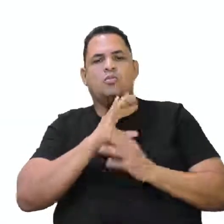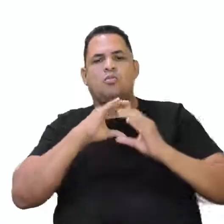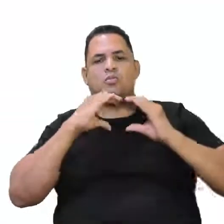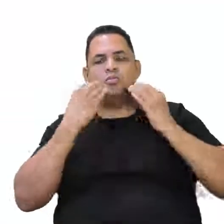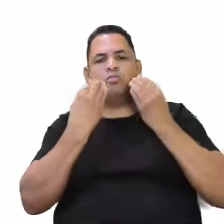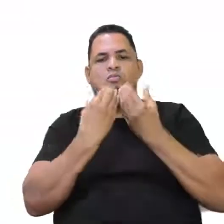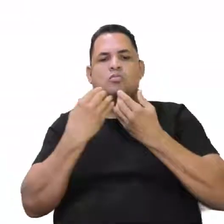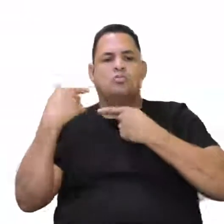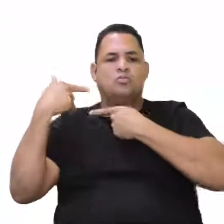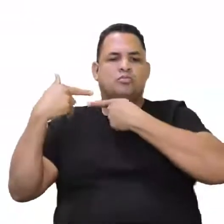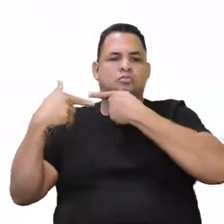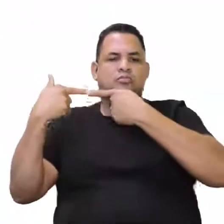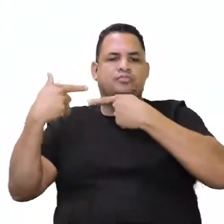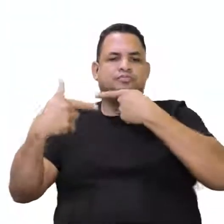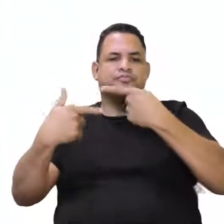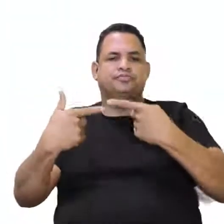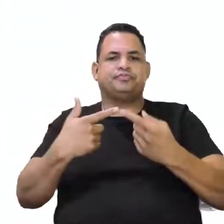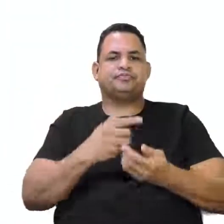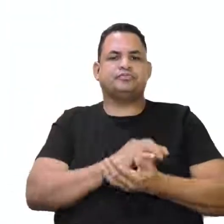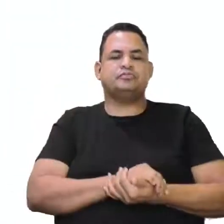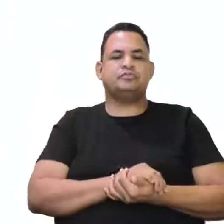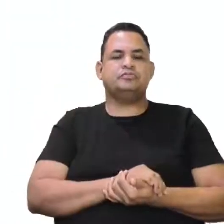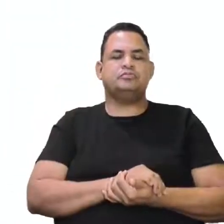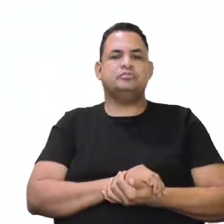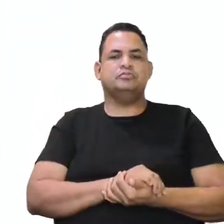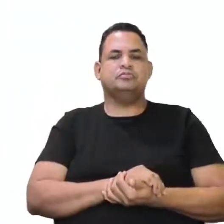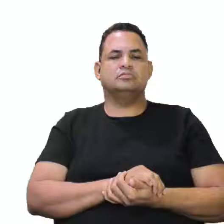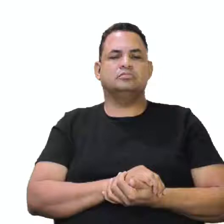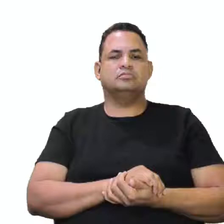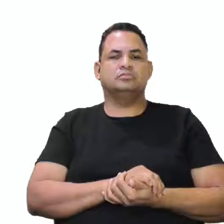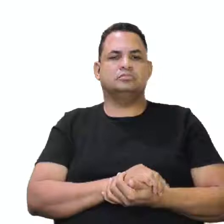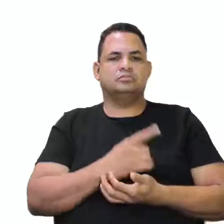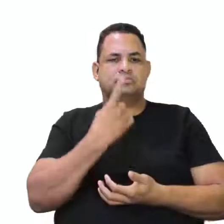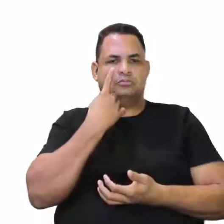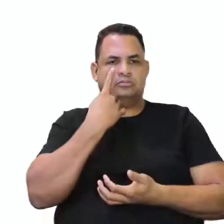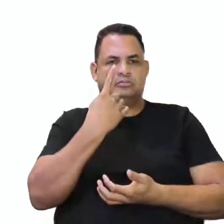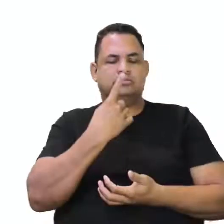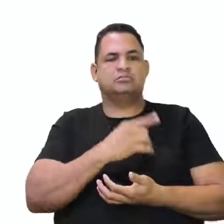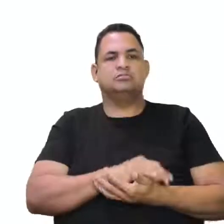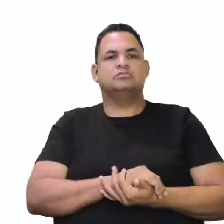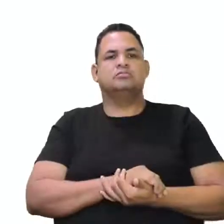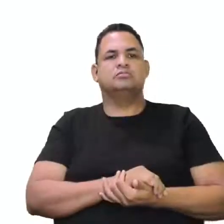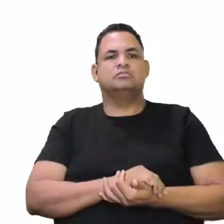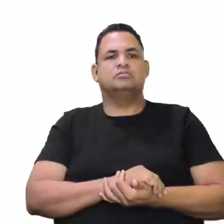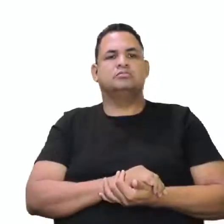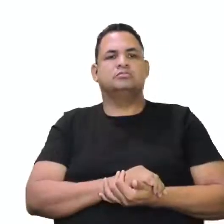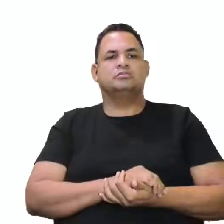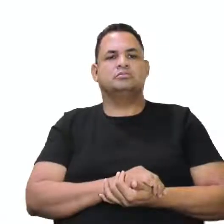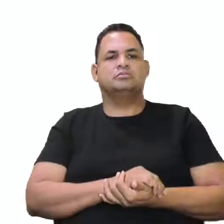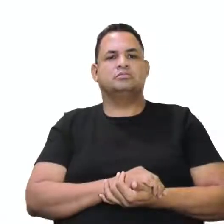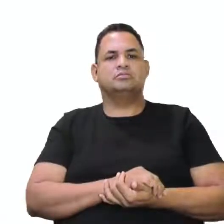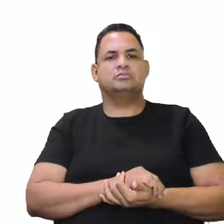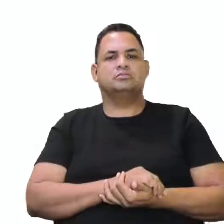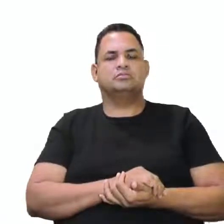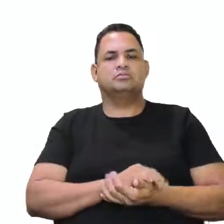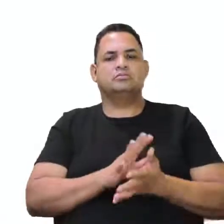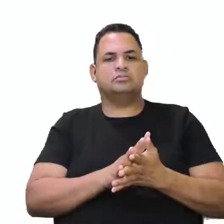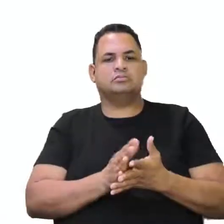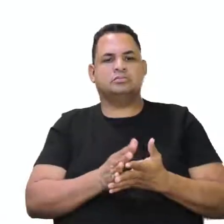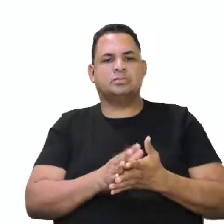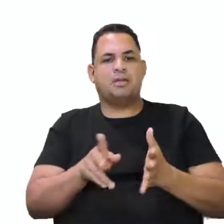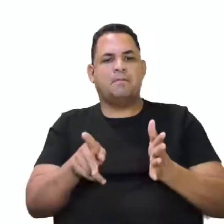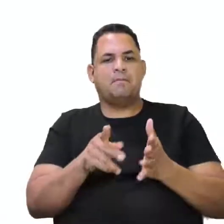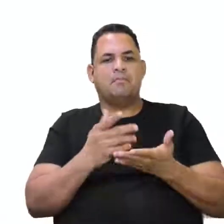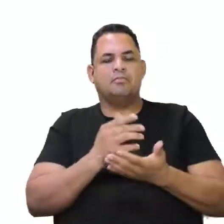das comunidades tradicionais. Queridos, preste atenção aqui, ó. Está destacado a apropriação. A professora